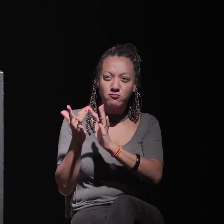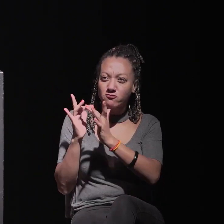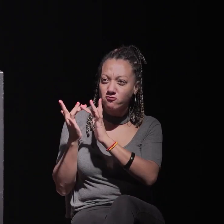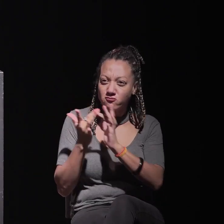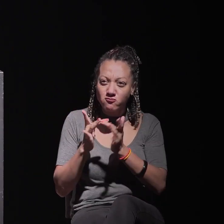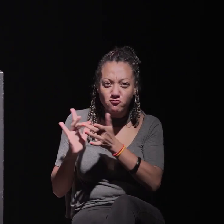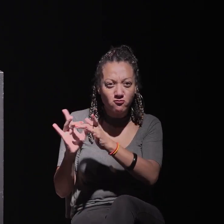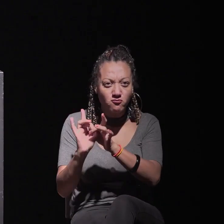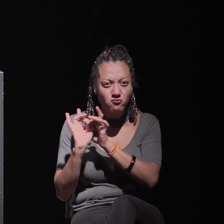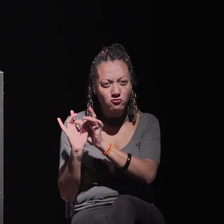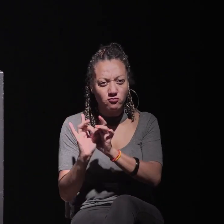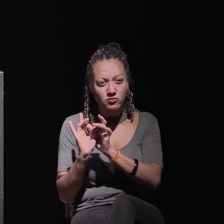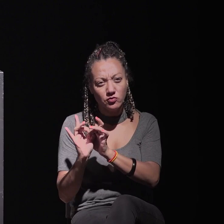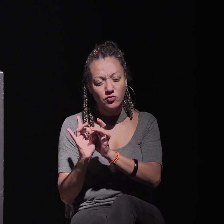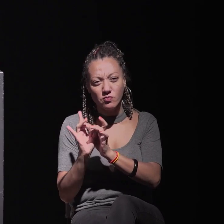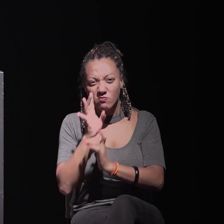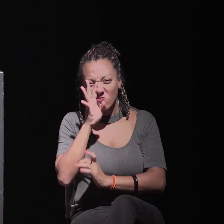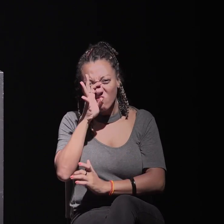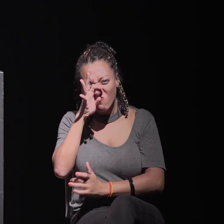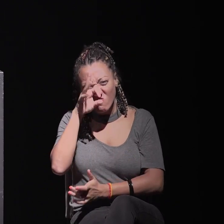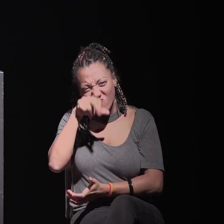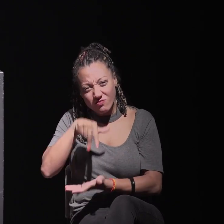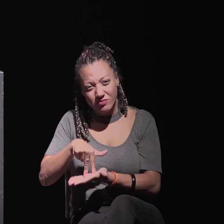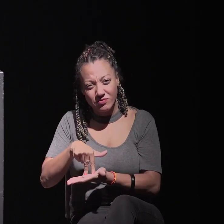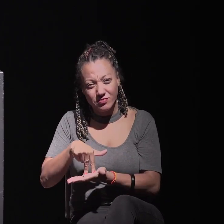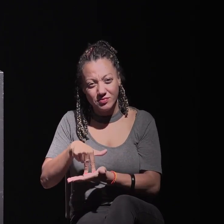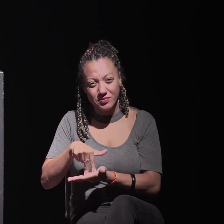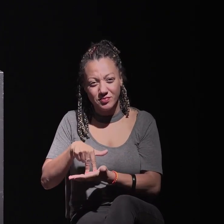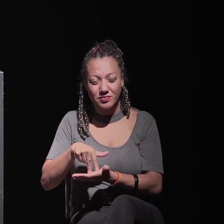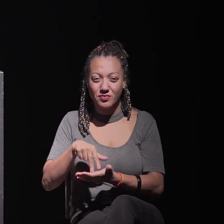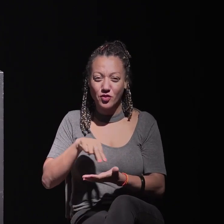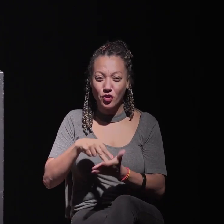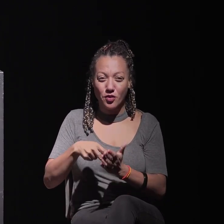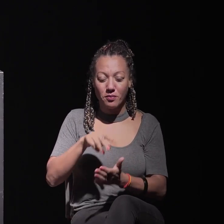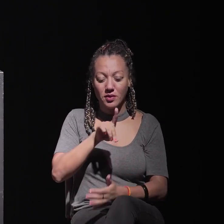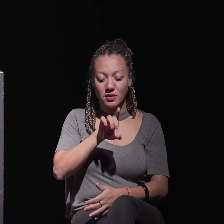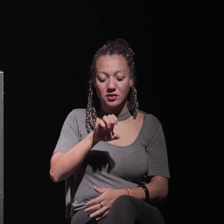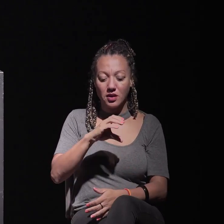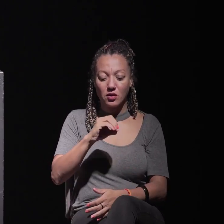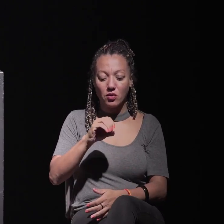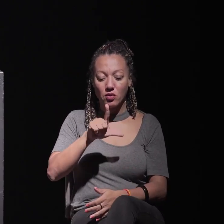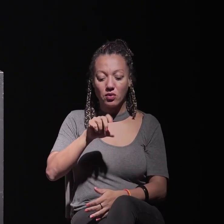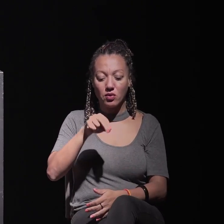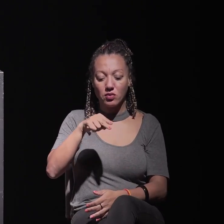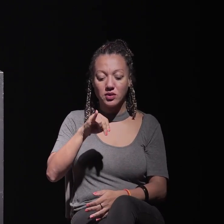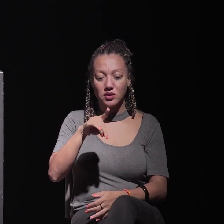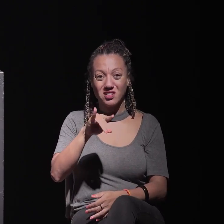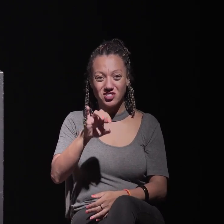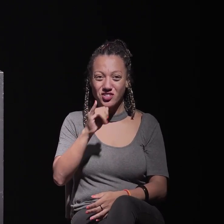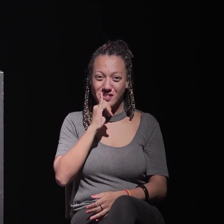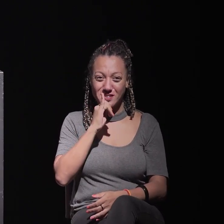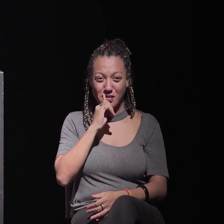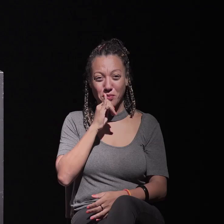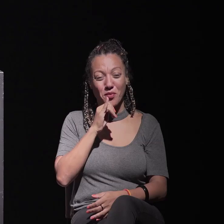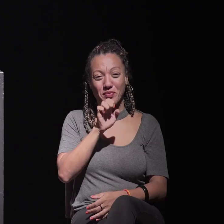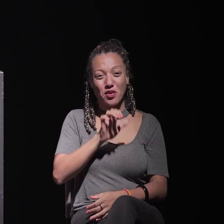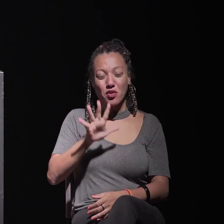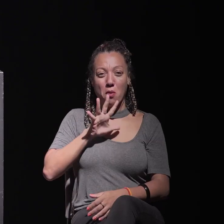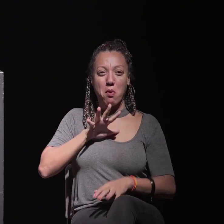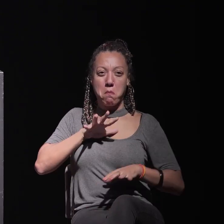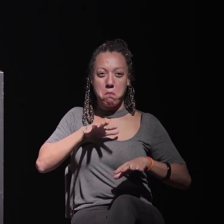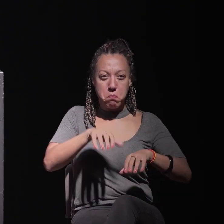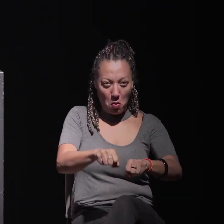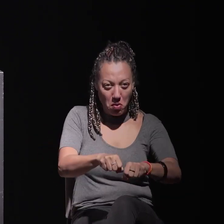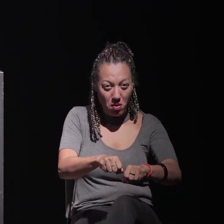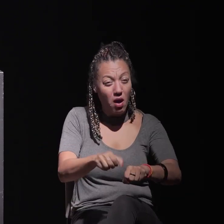porque começa-se a pensar aquilo que a gente chama de decolonidade, que é assim, a Europa não pode ser o centro da referência de produção de conhecimento, a gente precisa